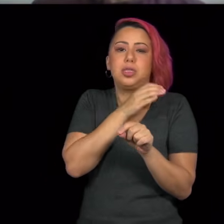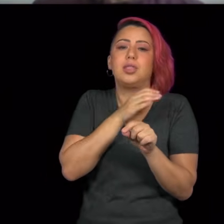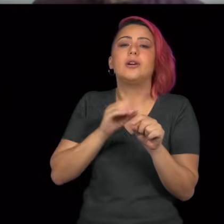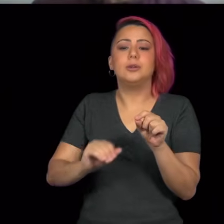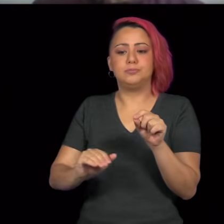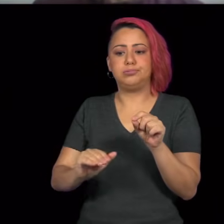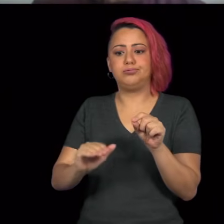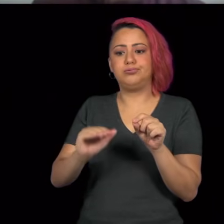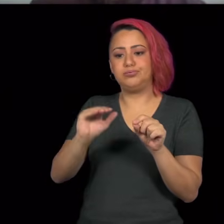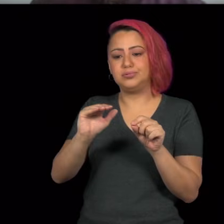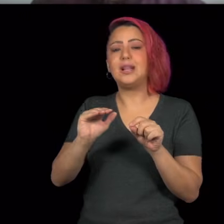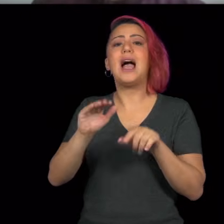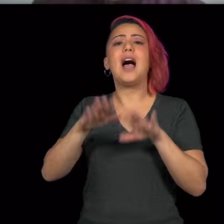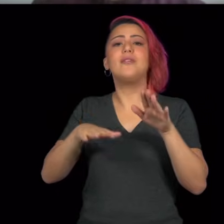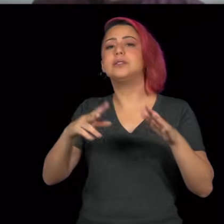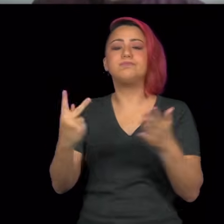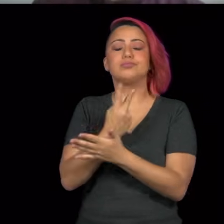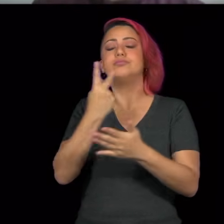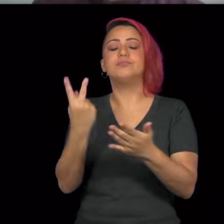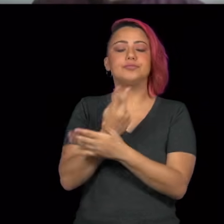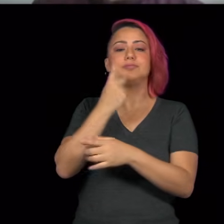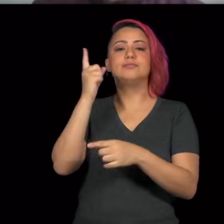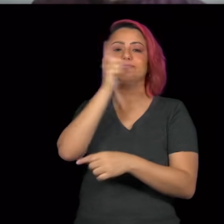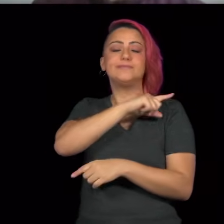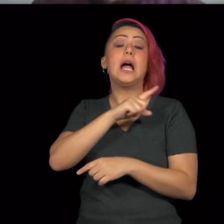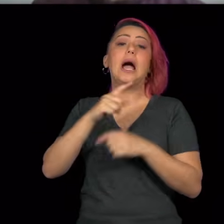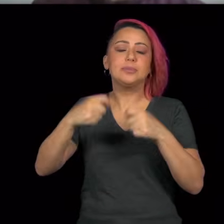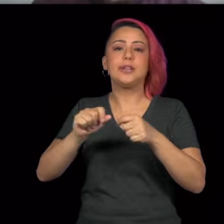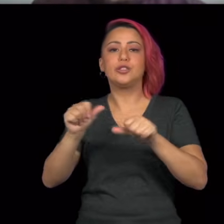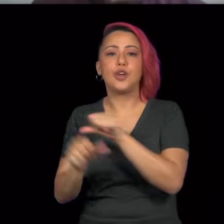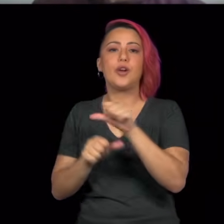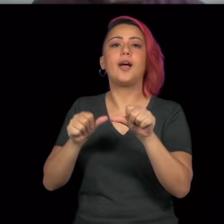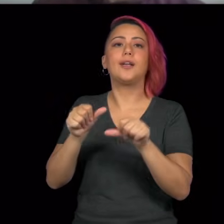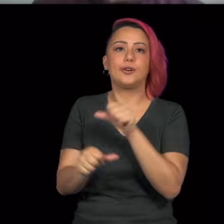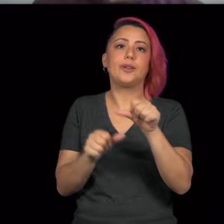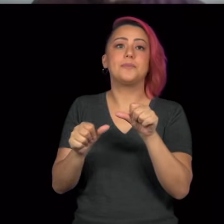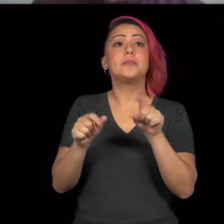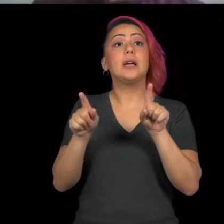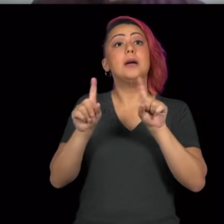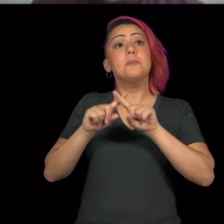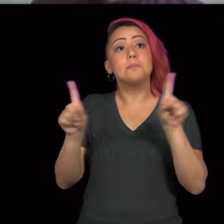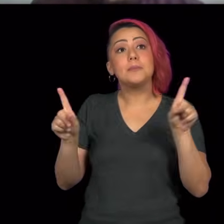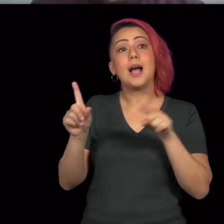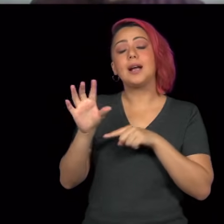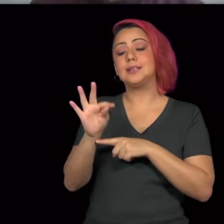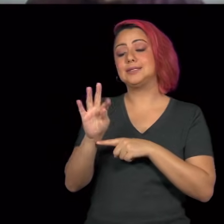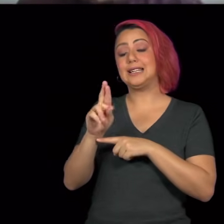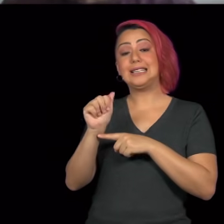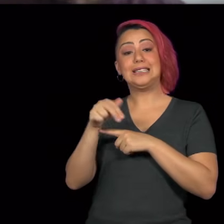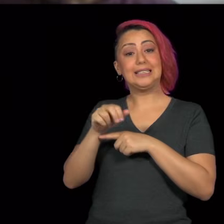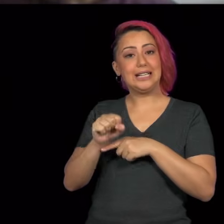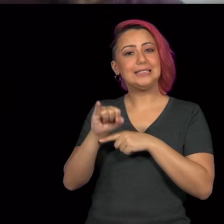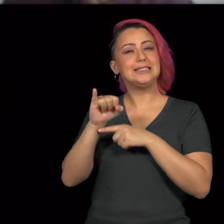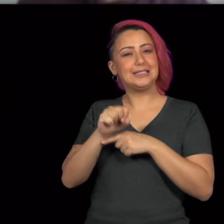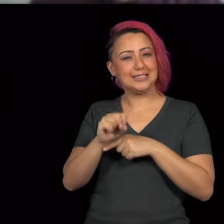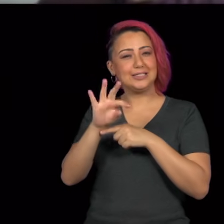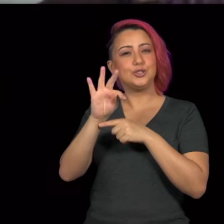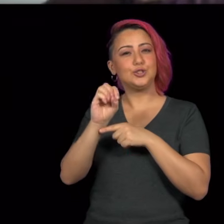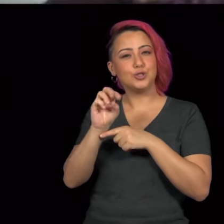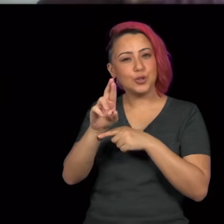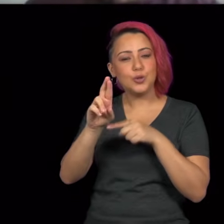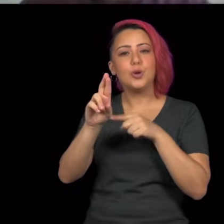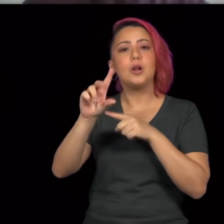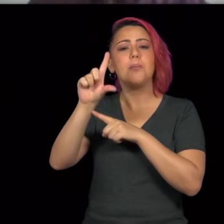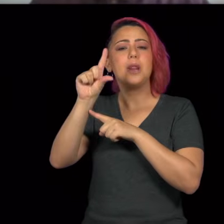ser trocadas. Já os transistores, eles são muito menores, consomem menos energia e trocam de estado,